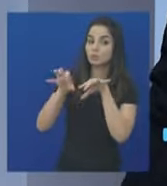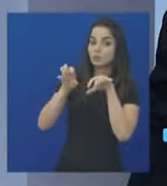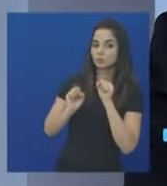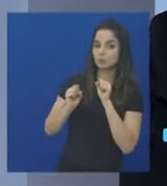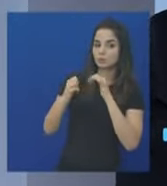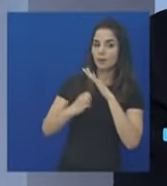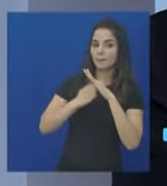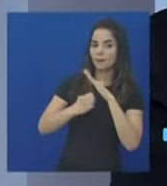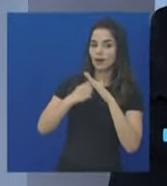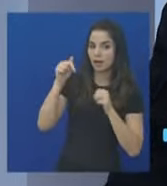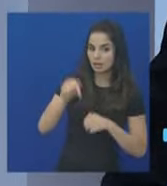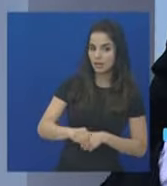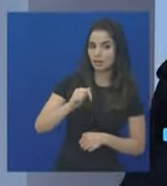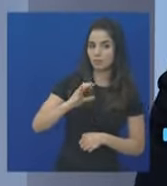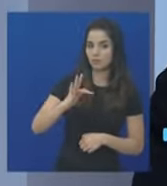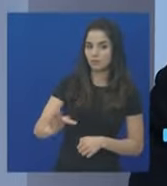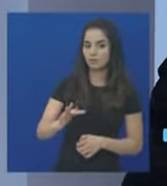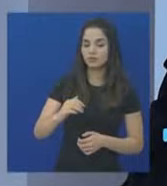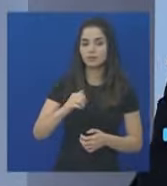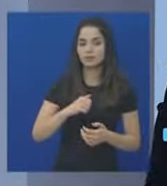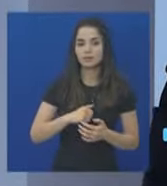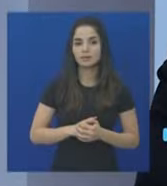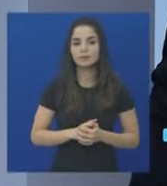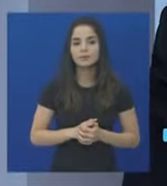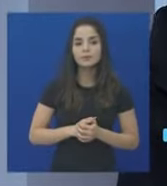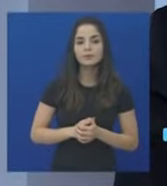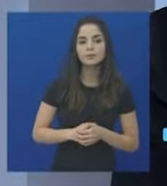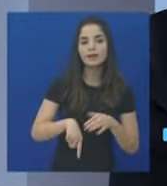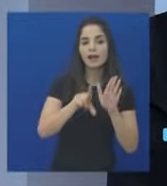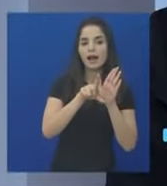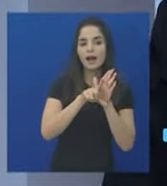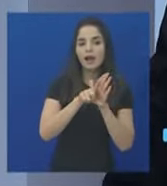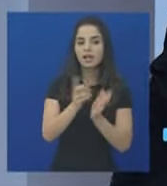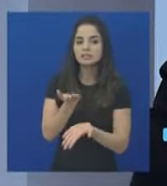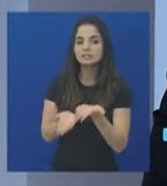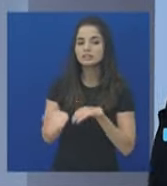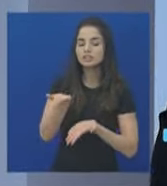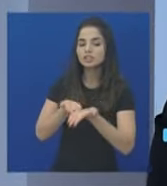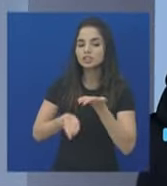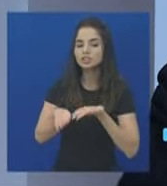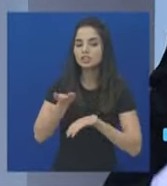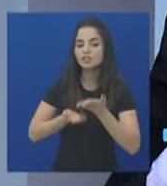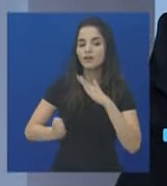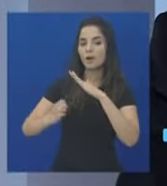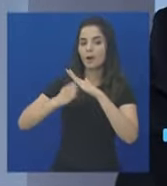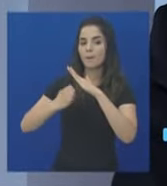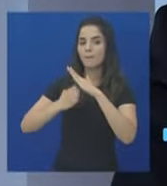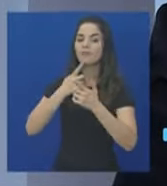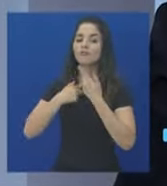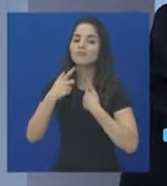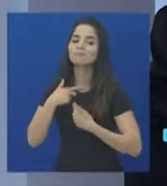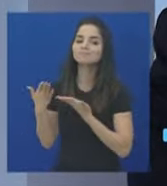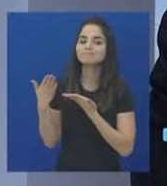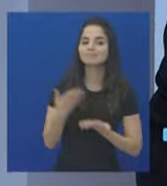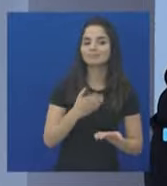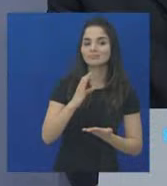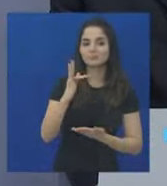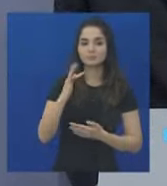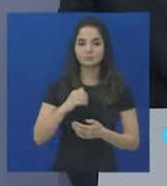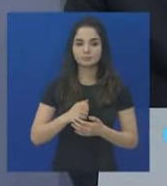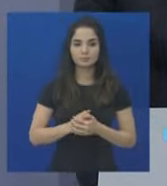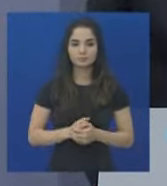para a cidade de Cabo Frio, através de leis de incentivos fiscais, que vamos fazer, e também novas... Seu tempo,